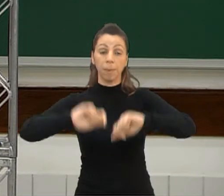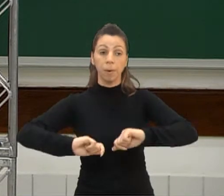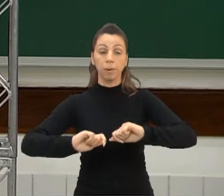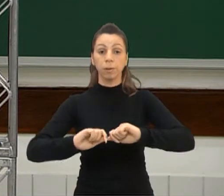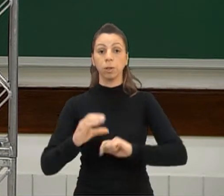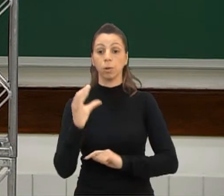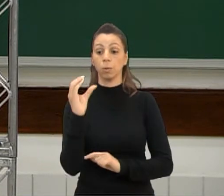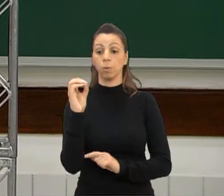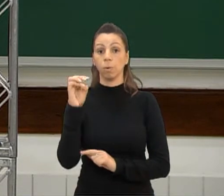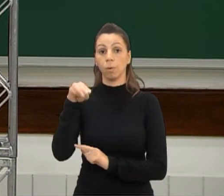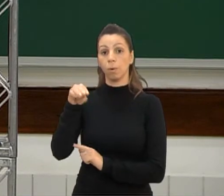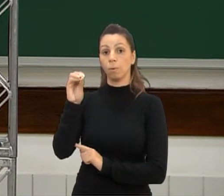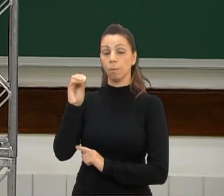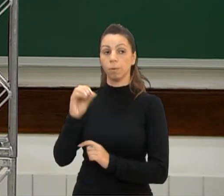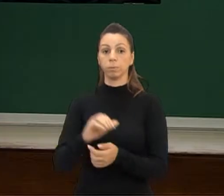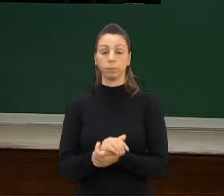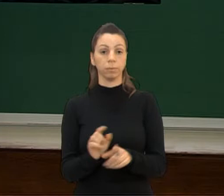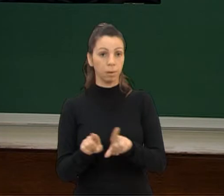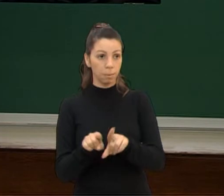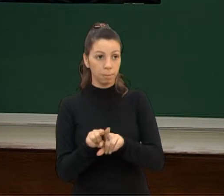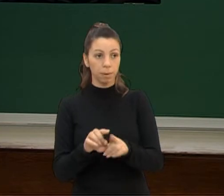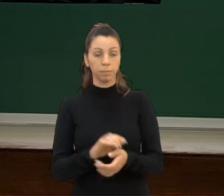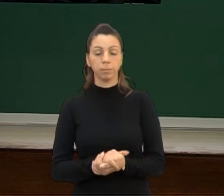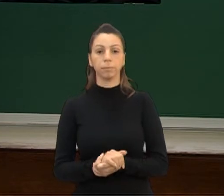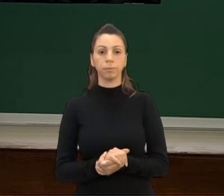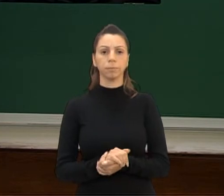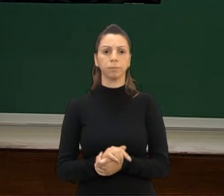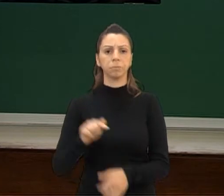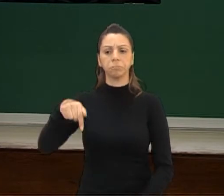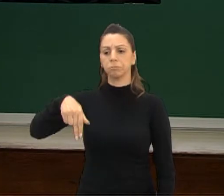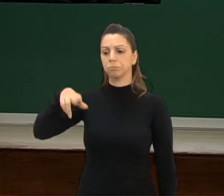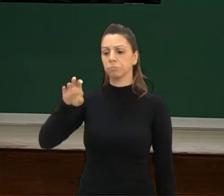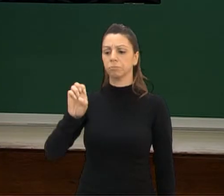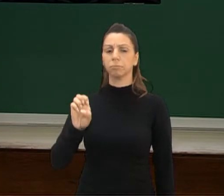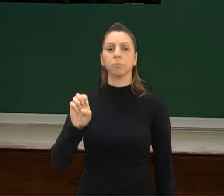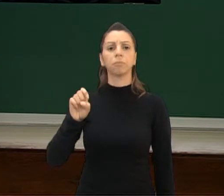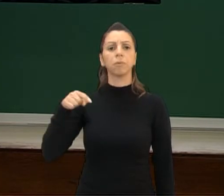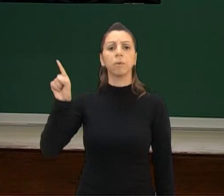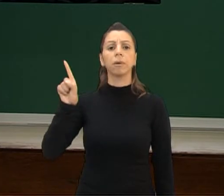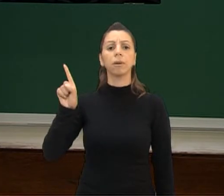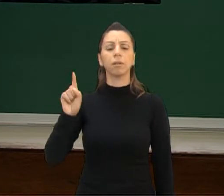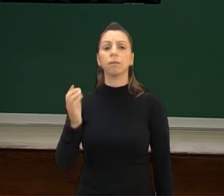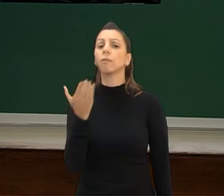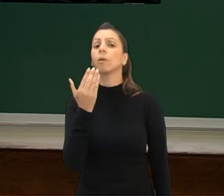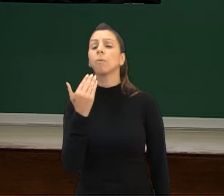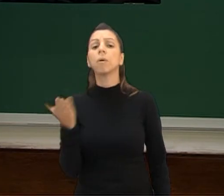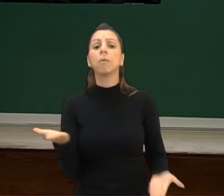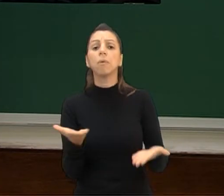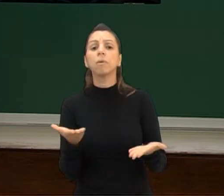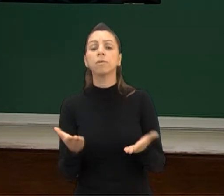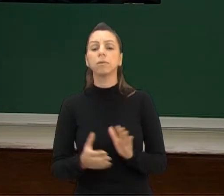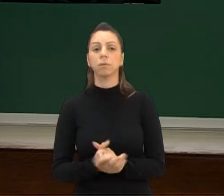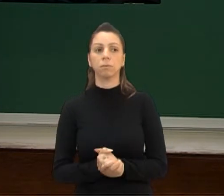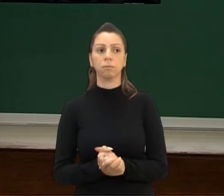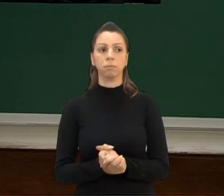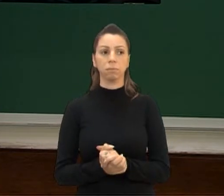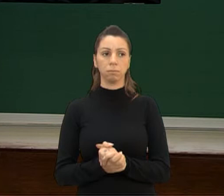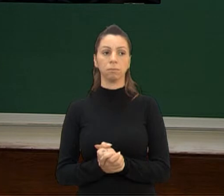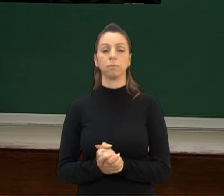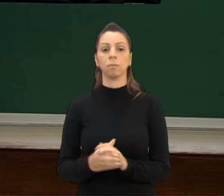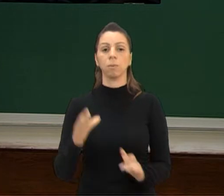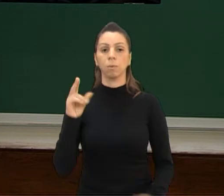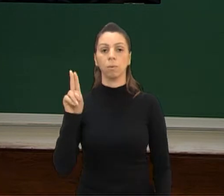Que vas a cenar hoje, Maria? O que você vai jantar hoje? Quanto custa nesses vaqueiros? Quanto custa essa calça jeans, essas